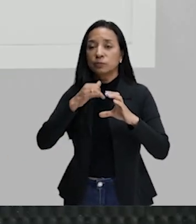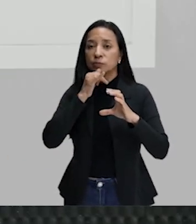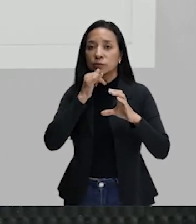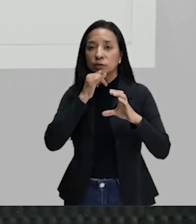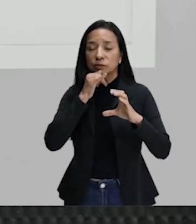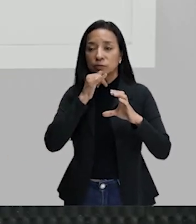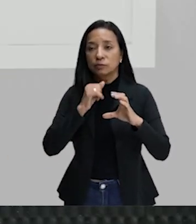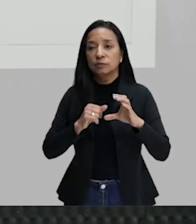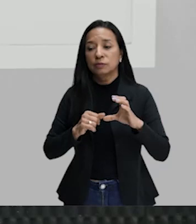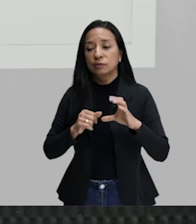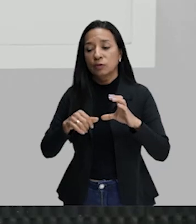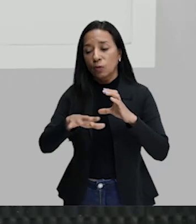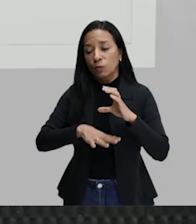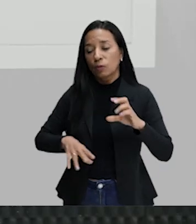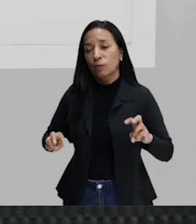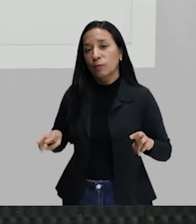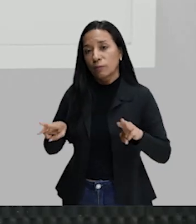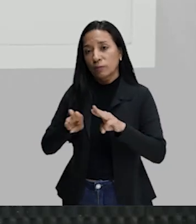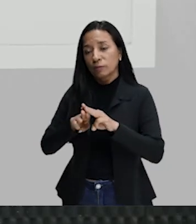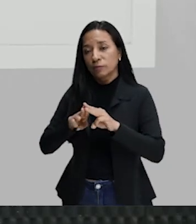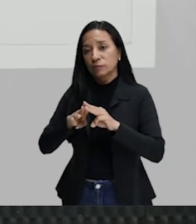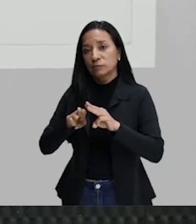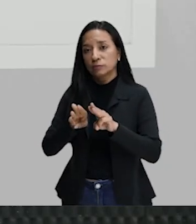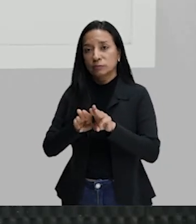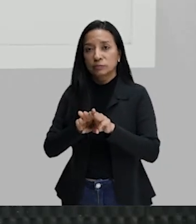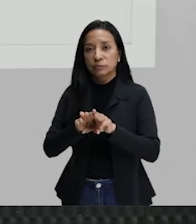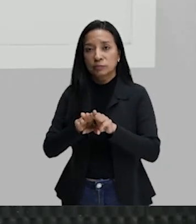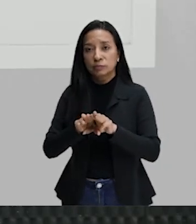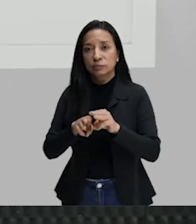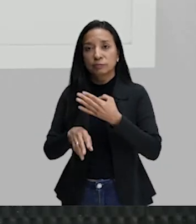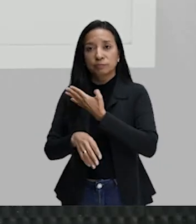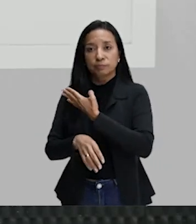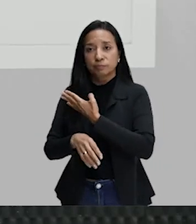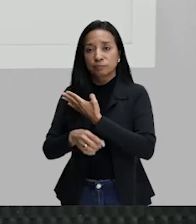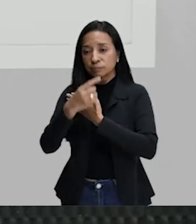um campo magnético, ele passando, né? Ele saindo aqui